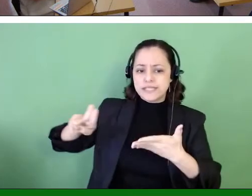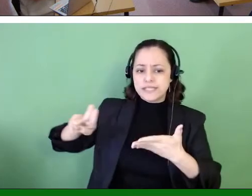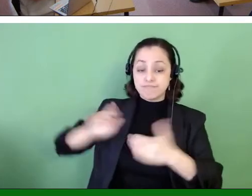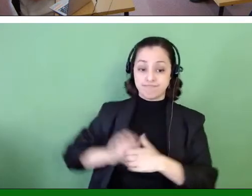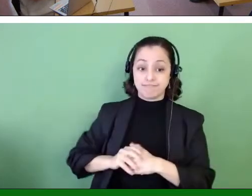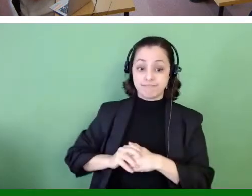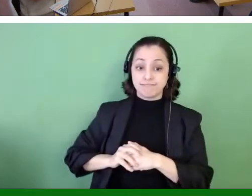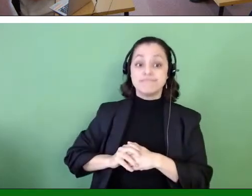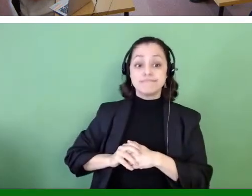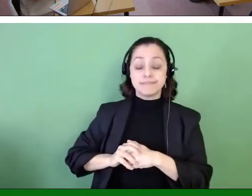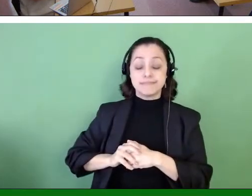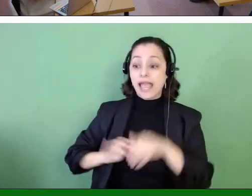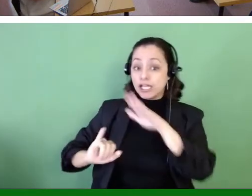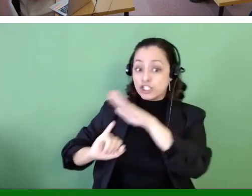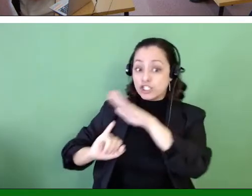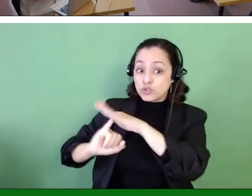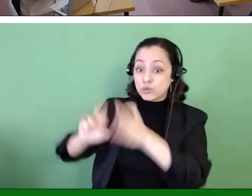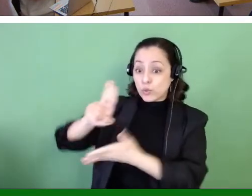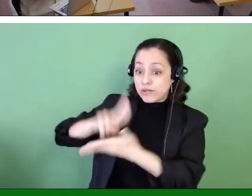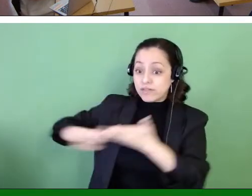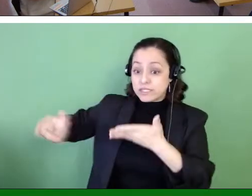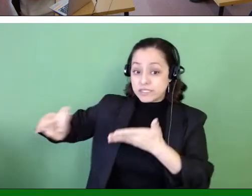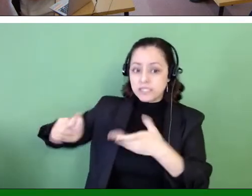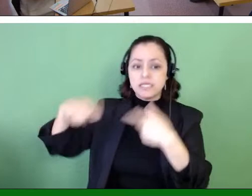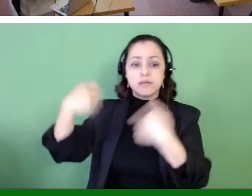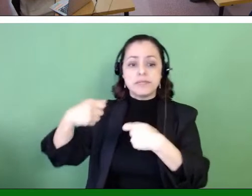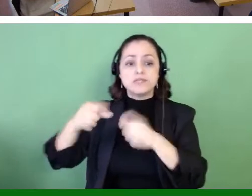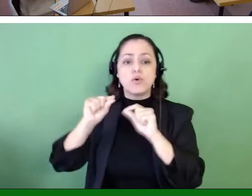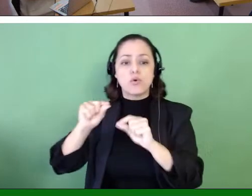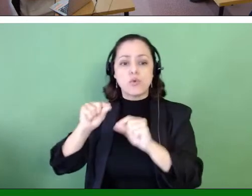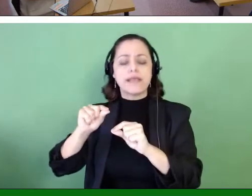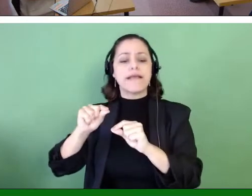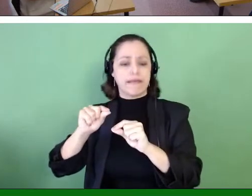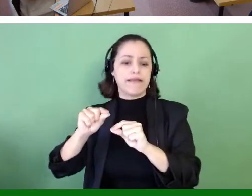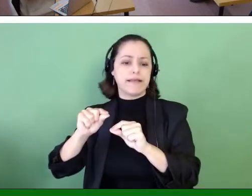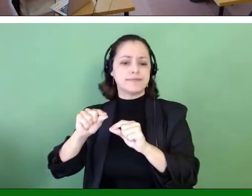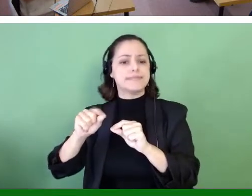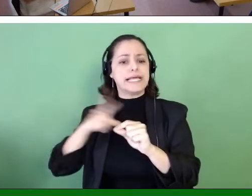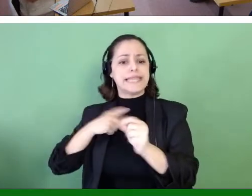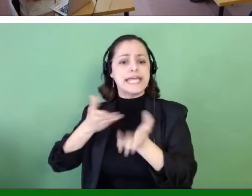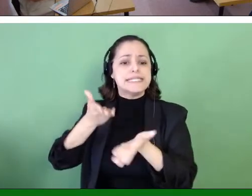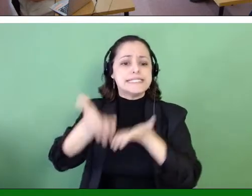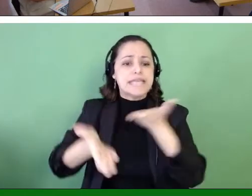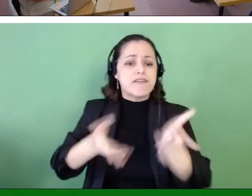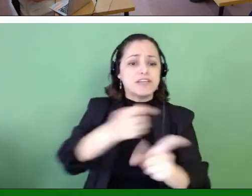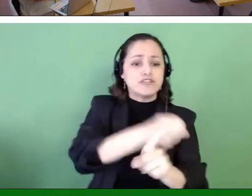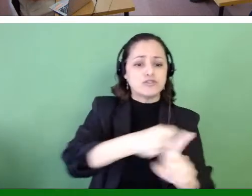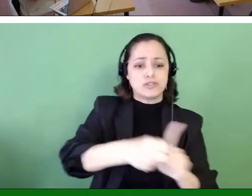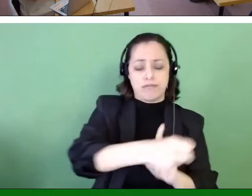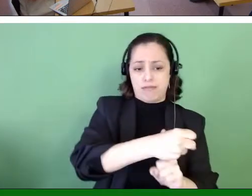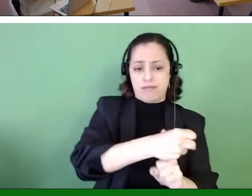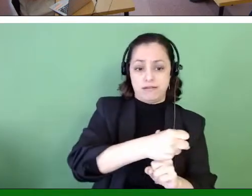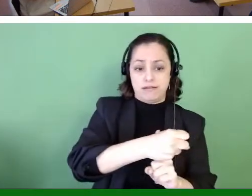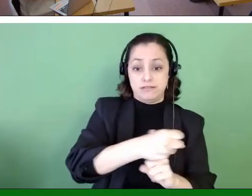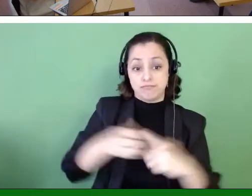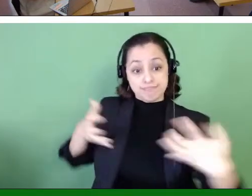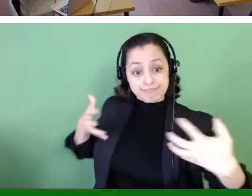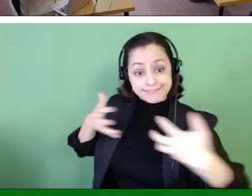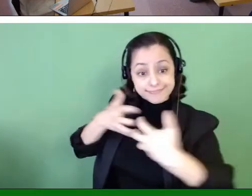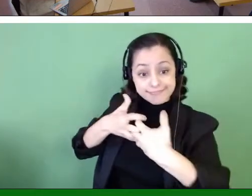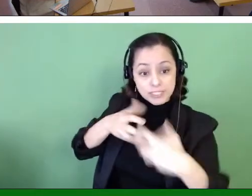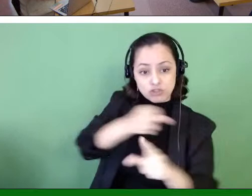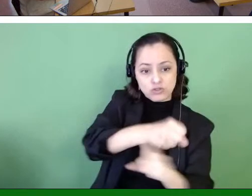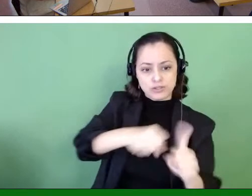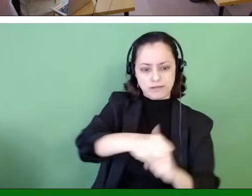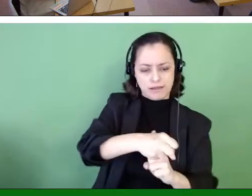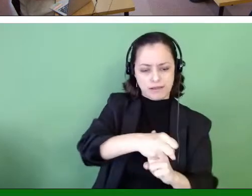sociedade. E não dá para a gente pensar, eu não acredito numa universidade que esteja fechada nela mesma, que esteja como uma